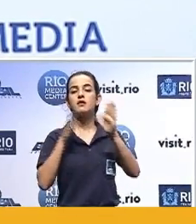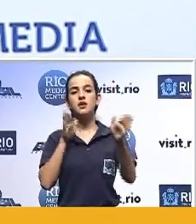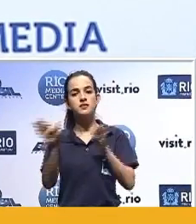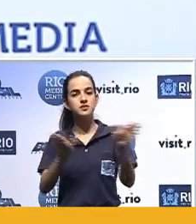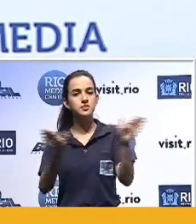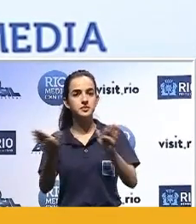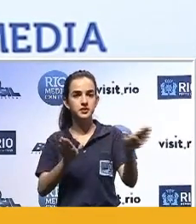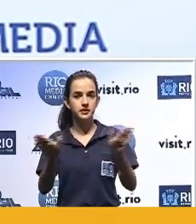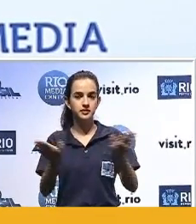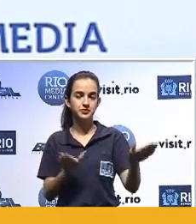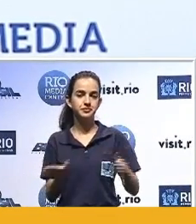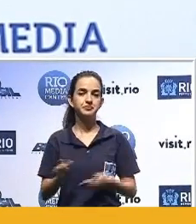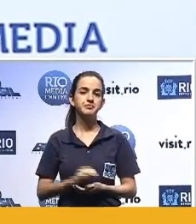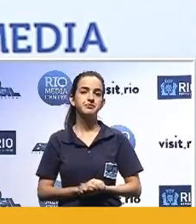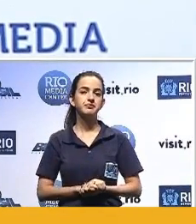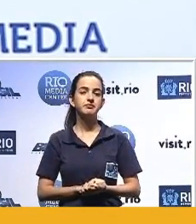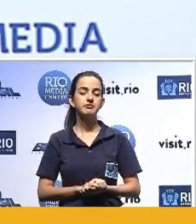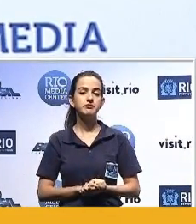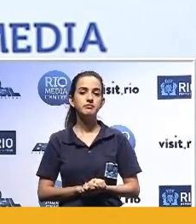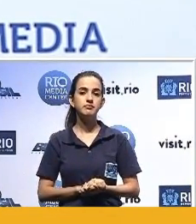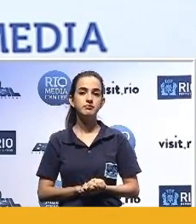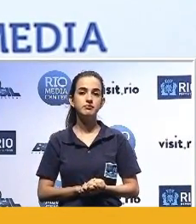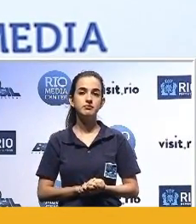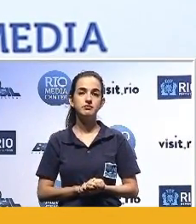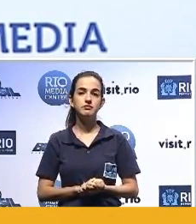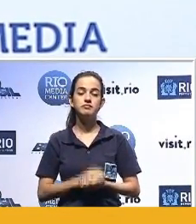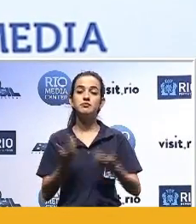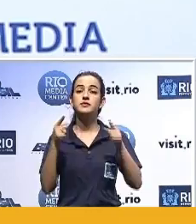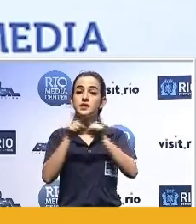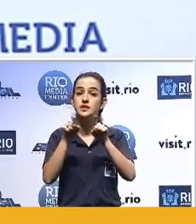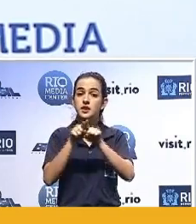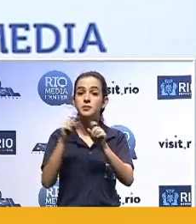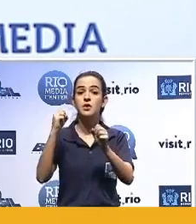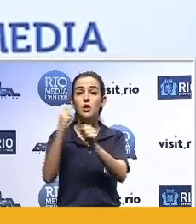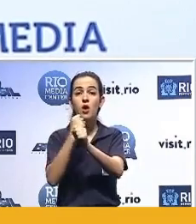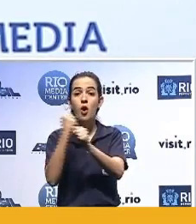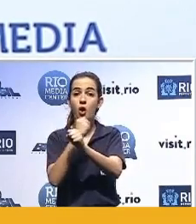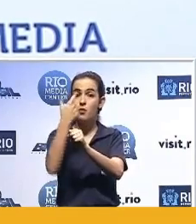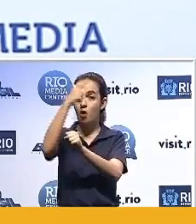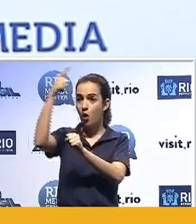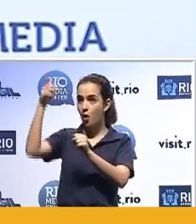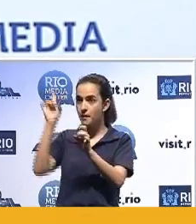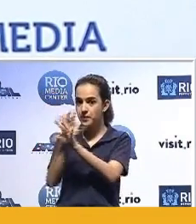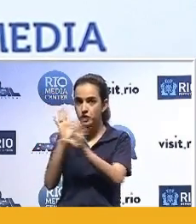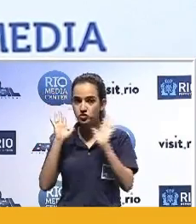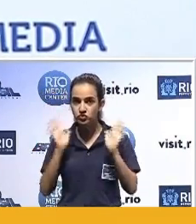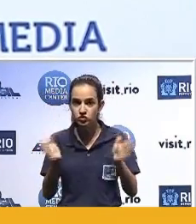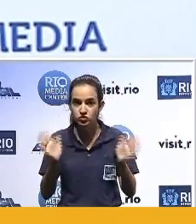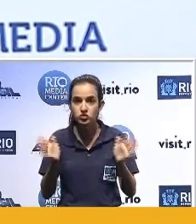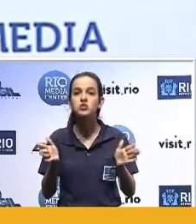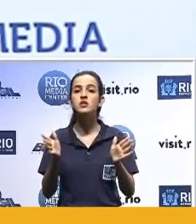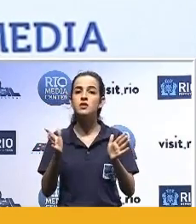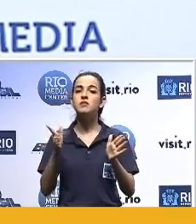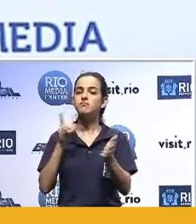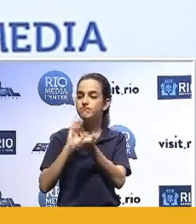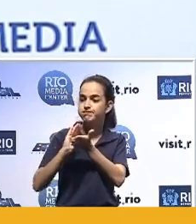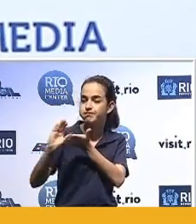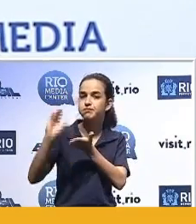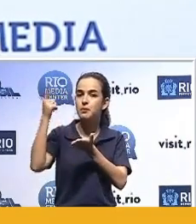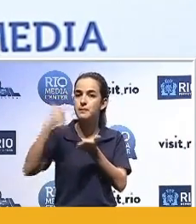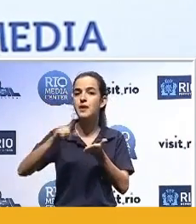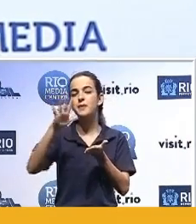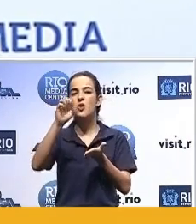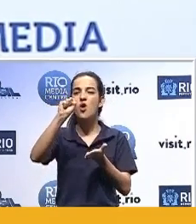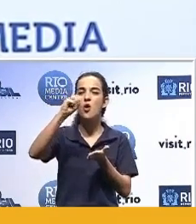E, por conta disso também, obras outras que já estavam prontas, nós investimos mais 80